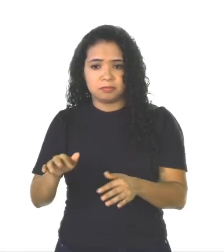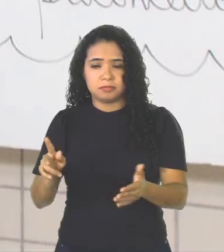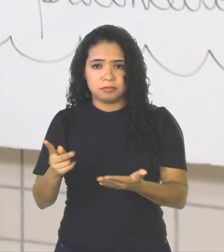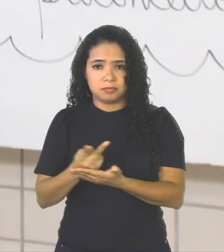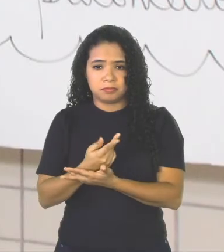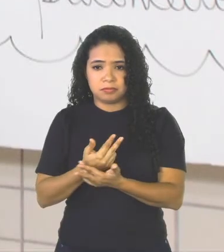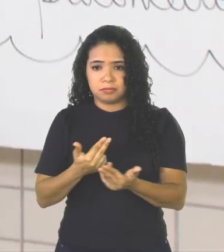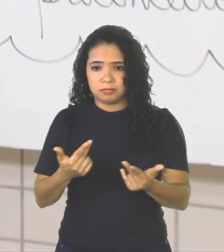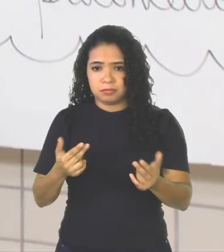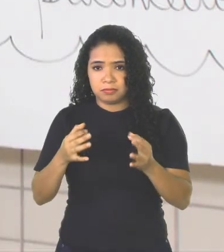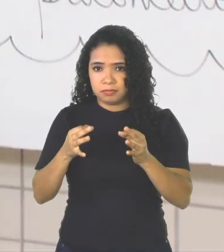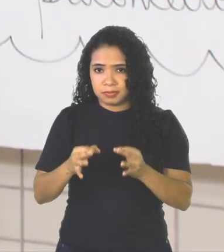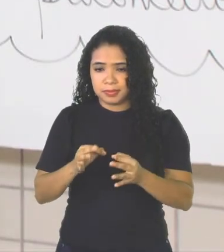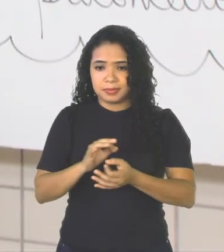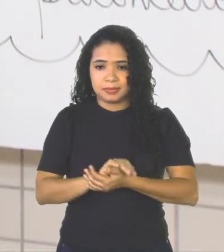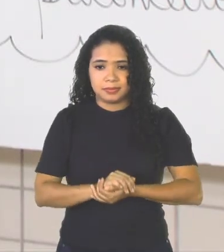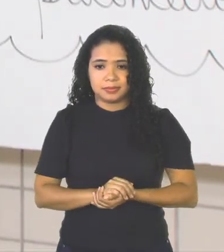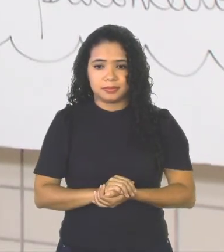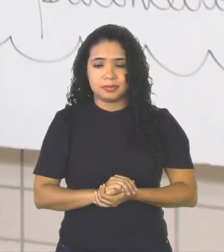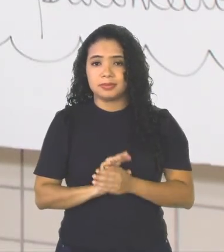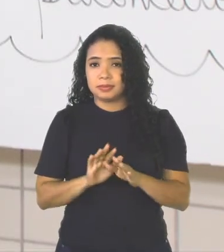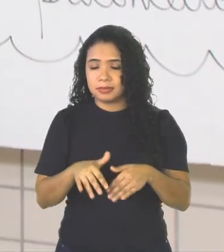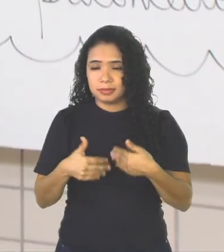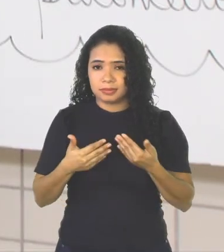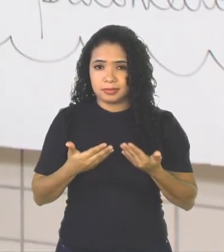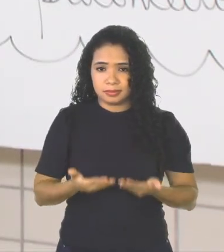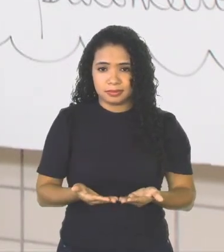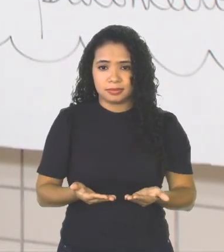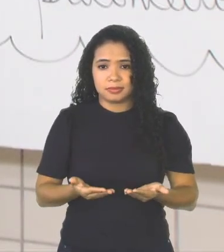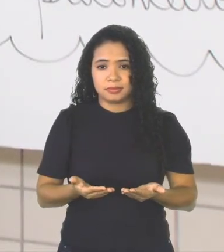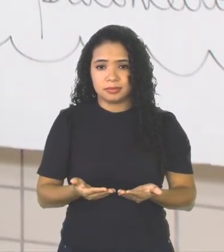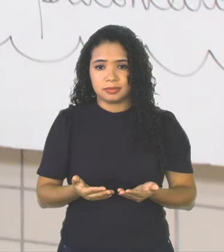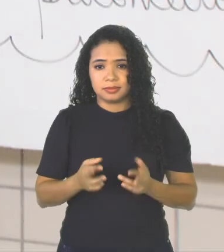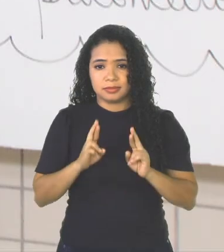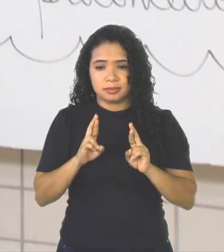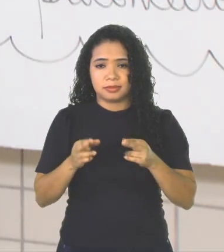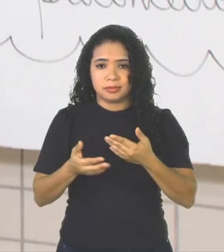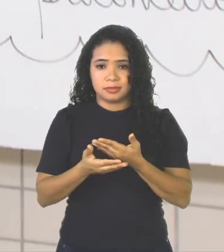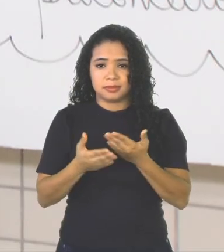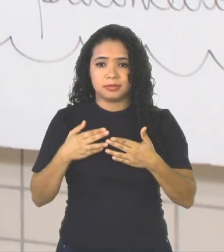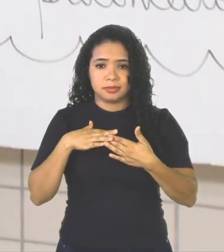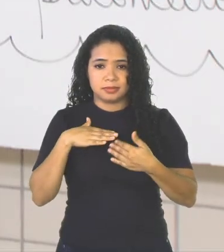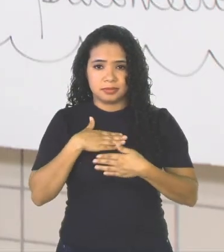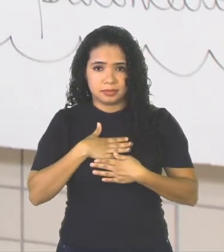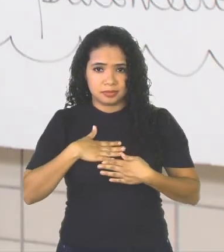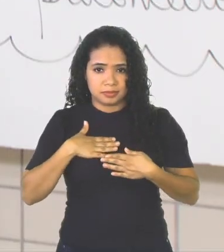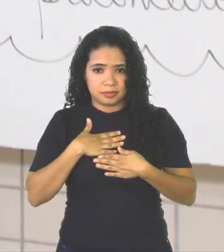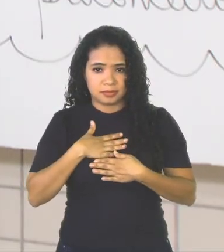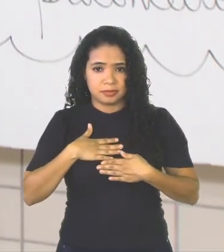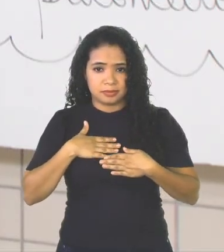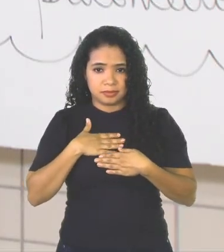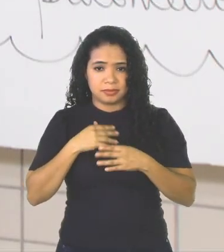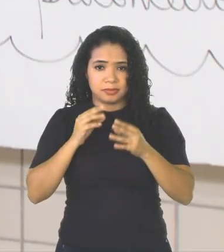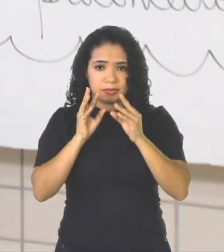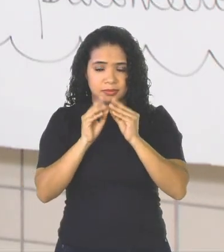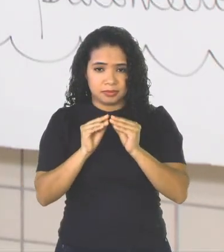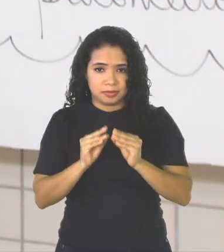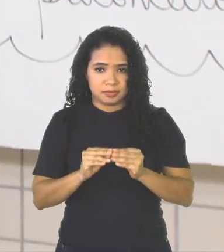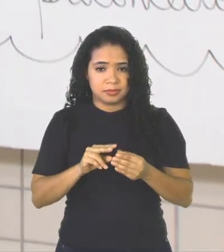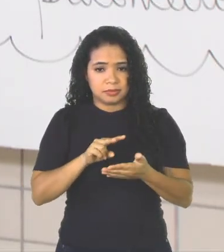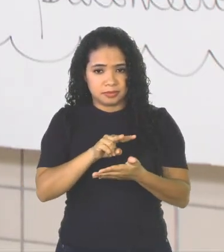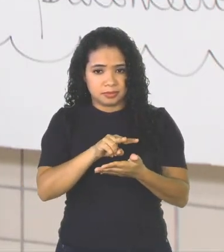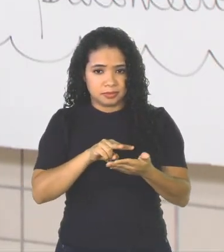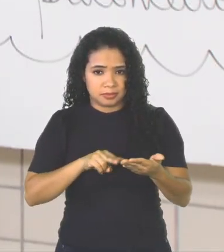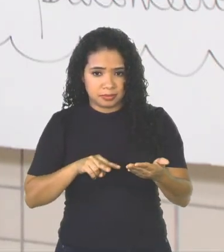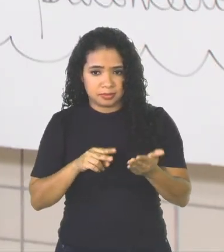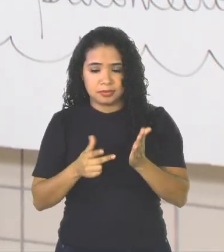coisa, certo? Então é isso, pessoal, eu espero que vocês tenham gostado um pouquinho desse resumo.